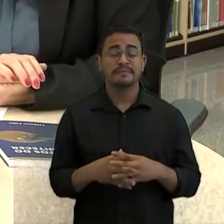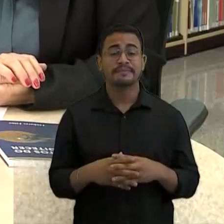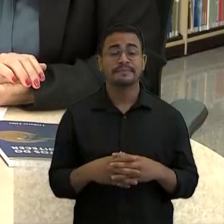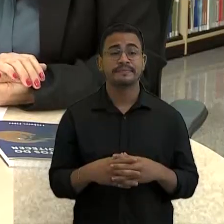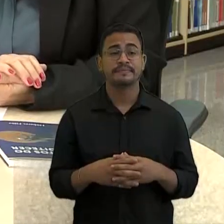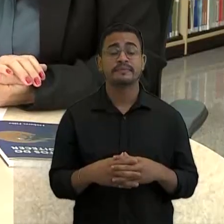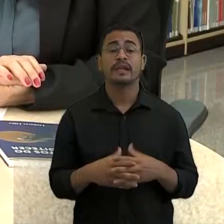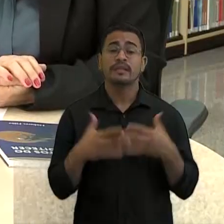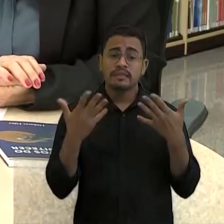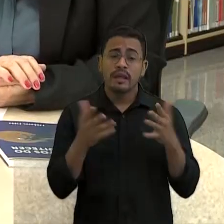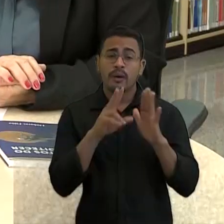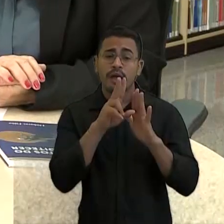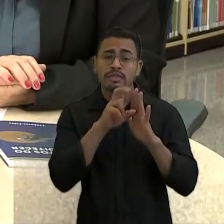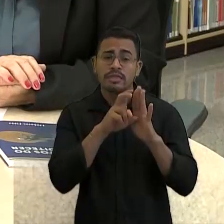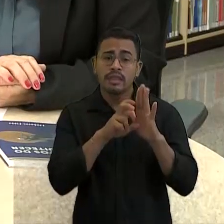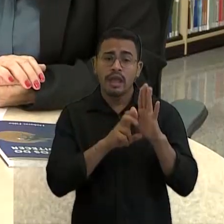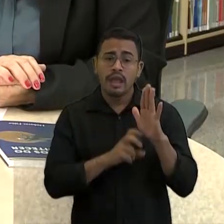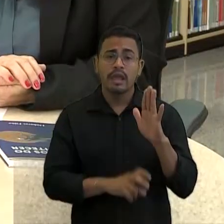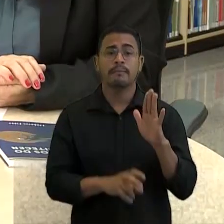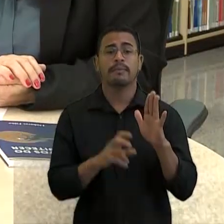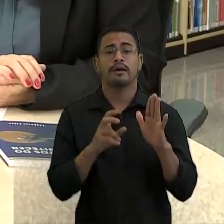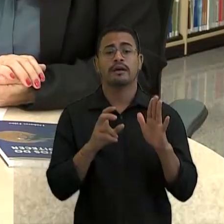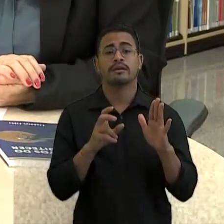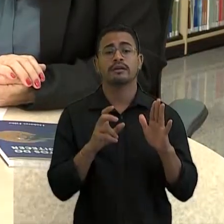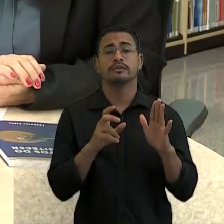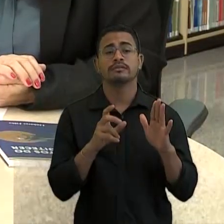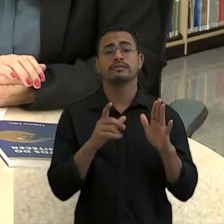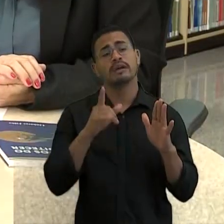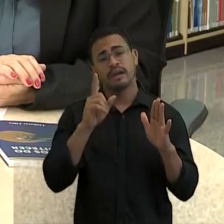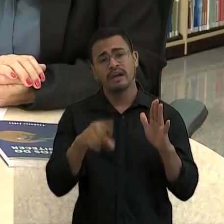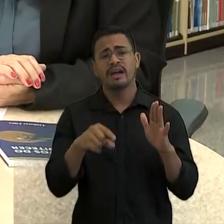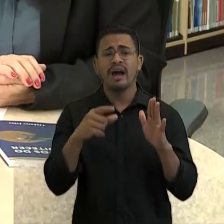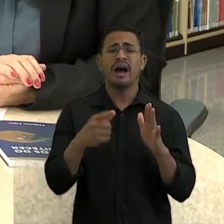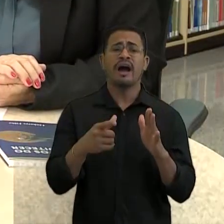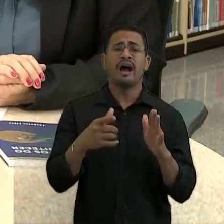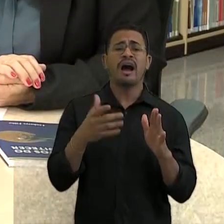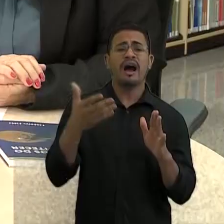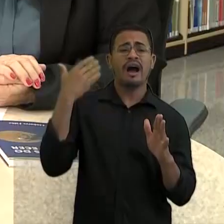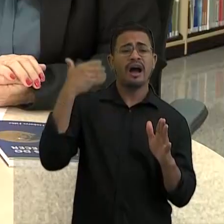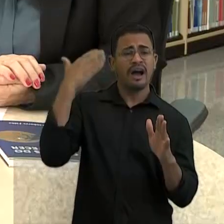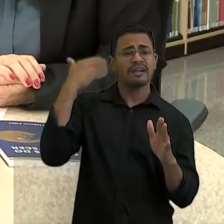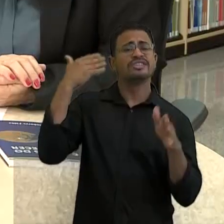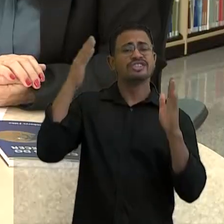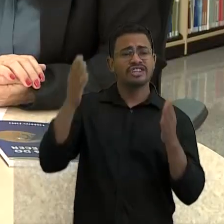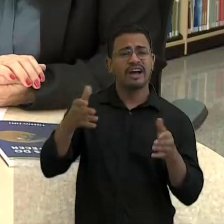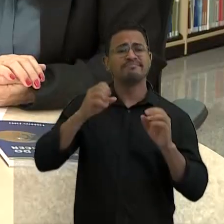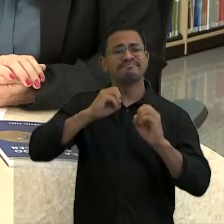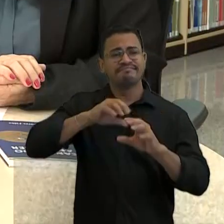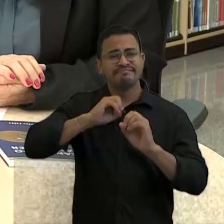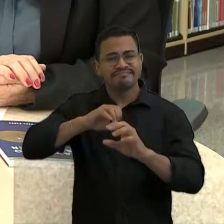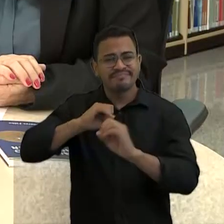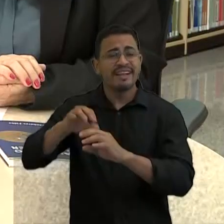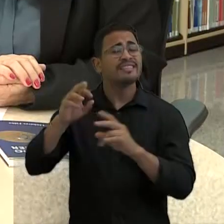São temas tratados na minha aula e no meu dia a dia de